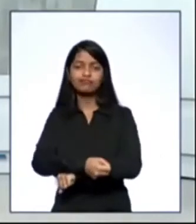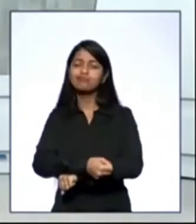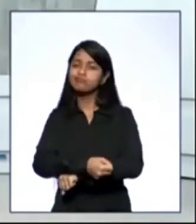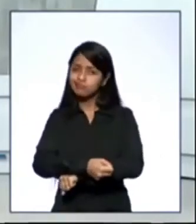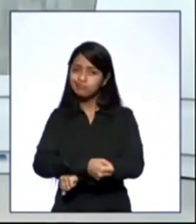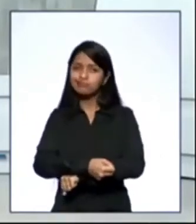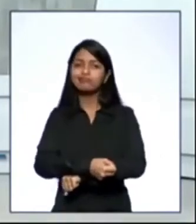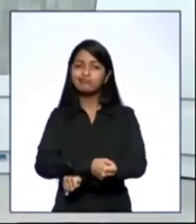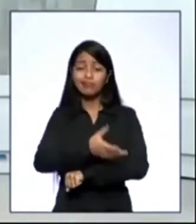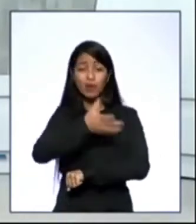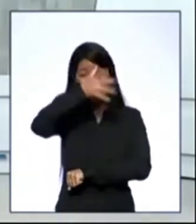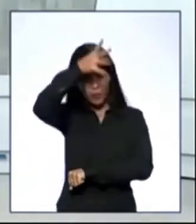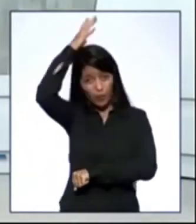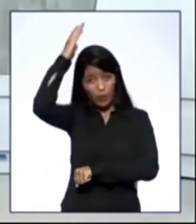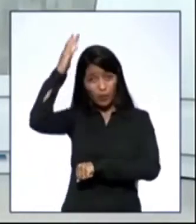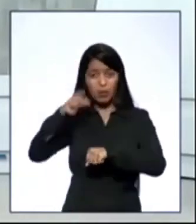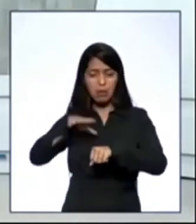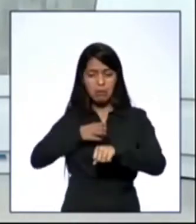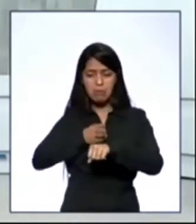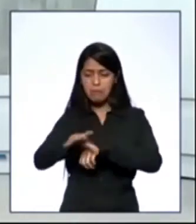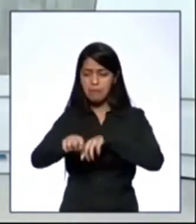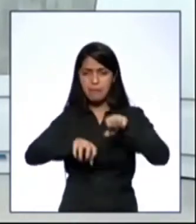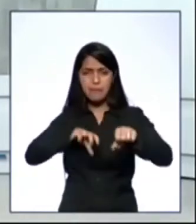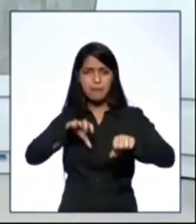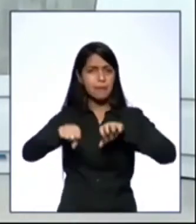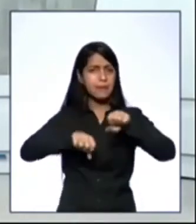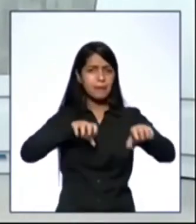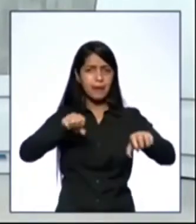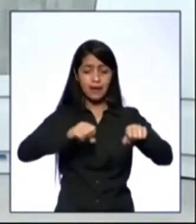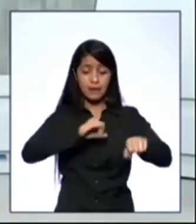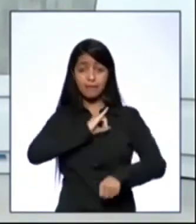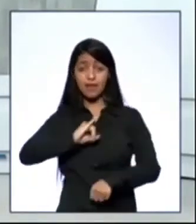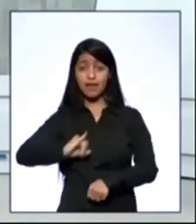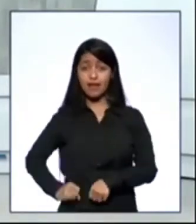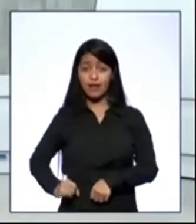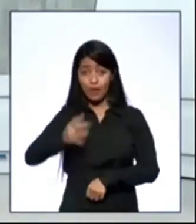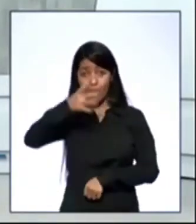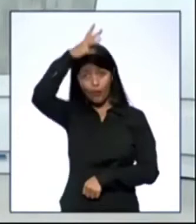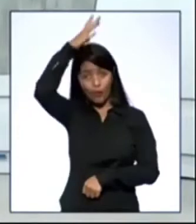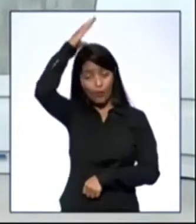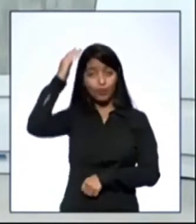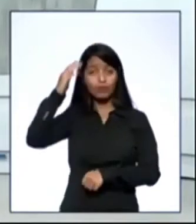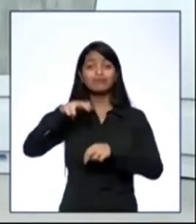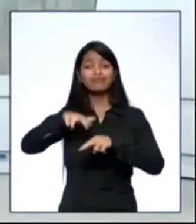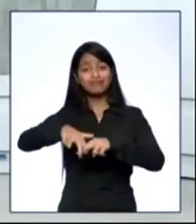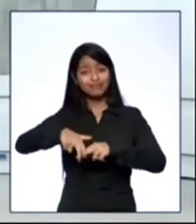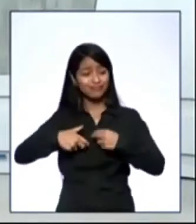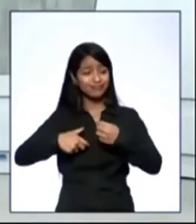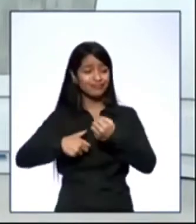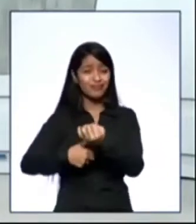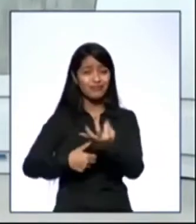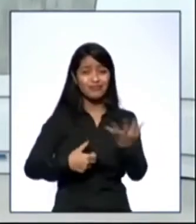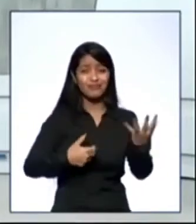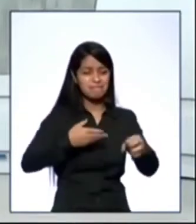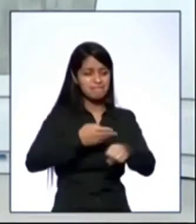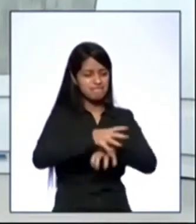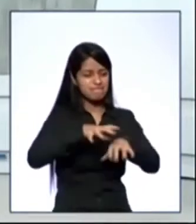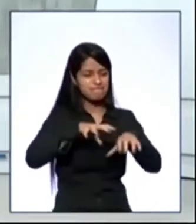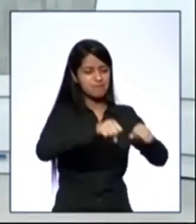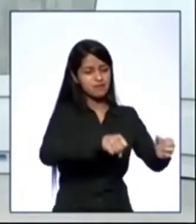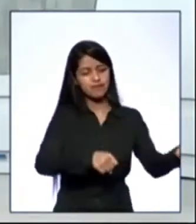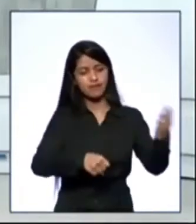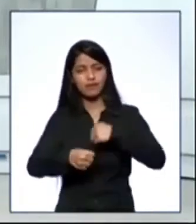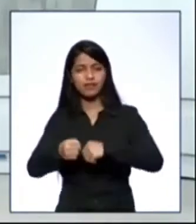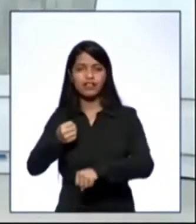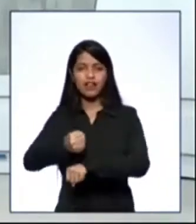associar a expansão romana, o processo de expansão, o imperialismo romano, com o aumento do número de escravos. E olha que louco,